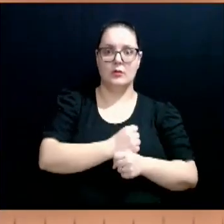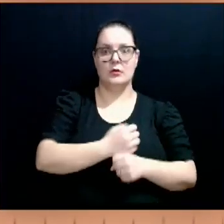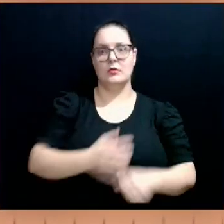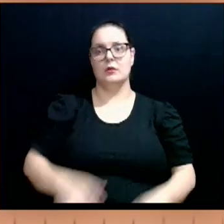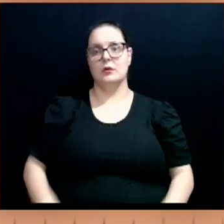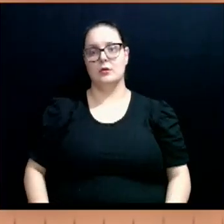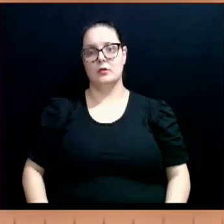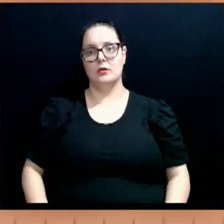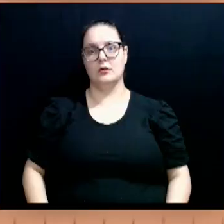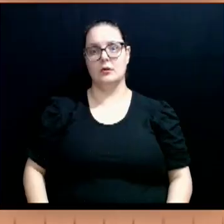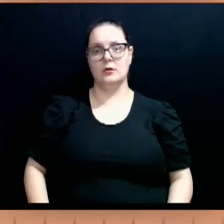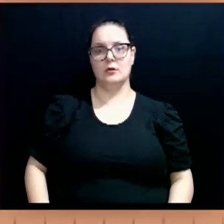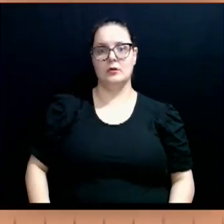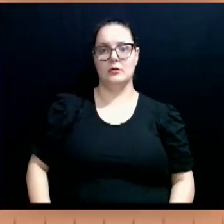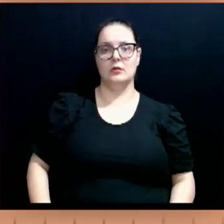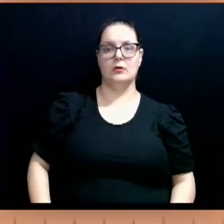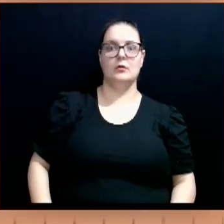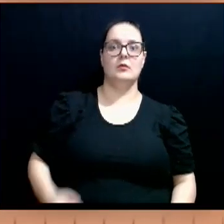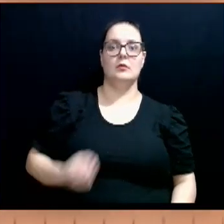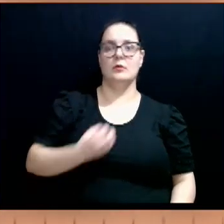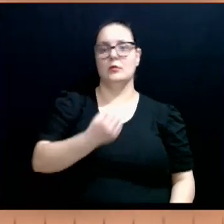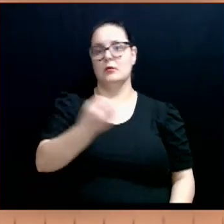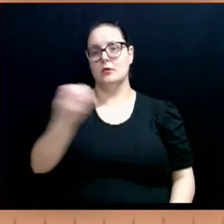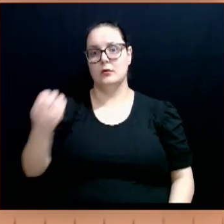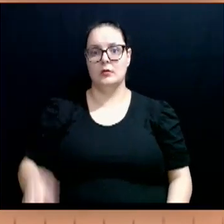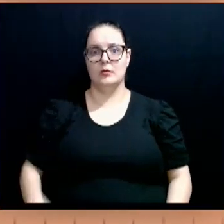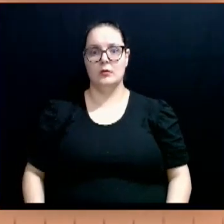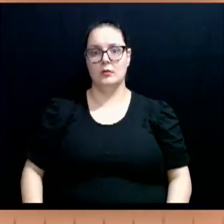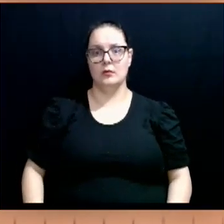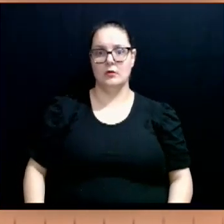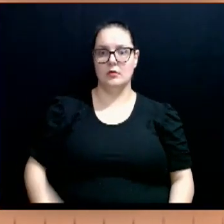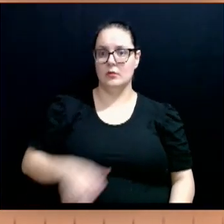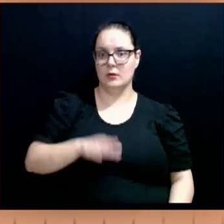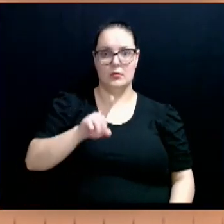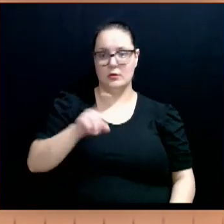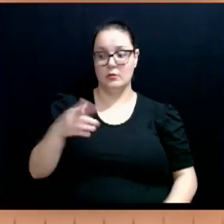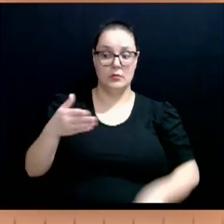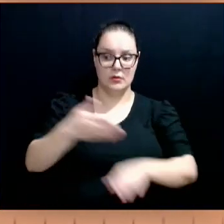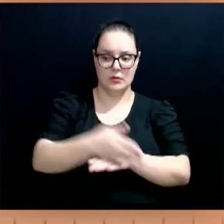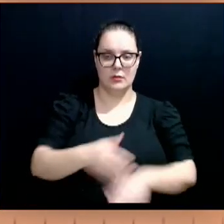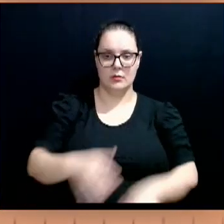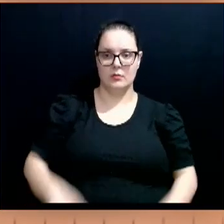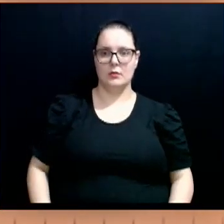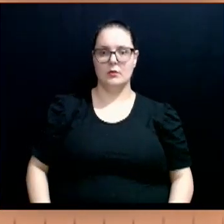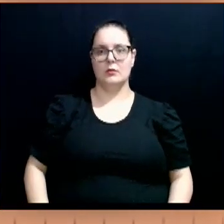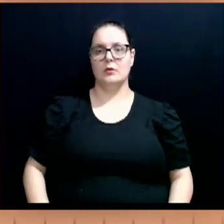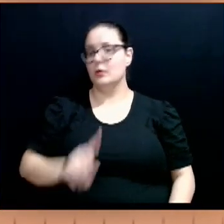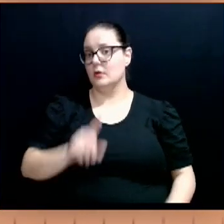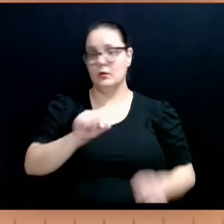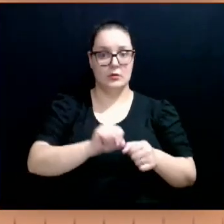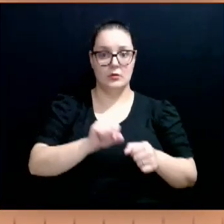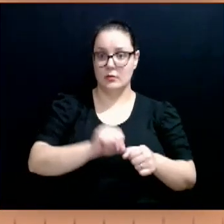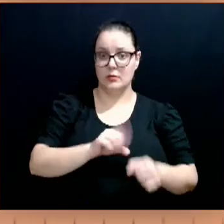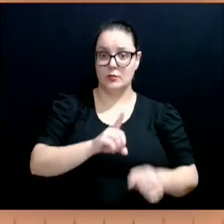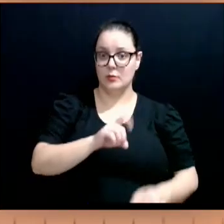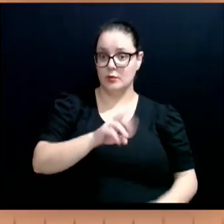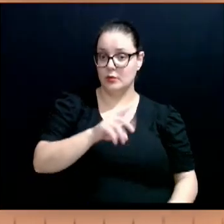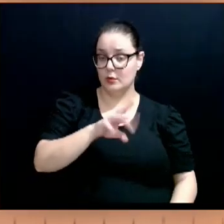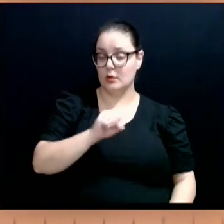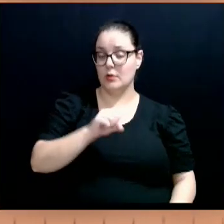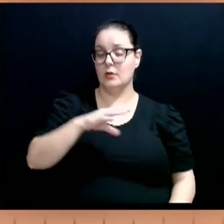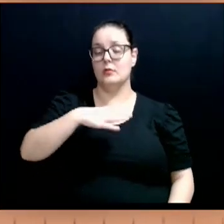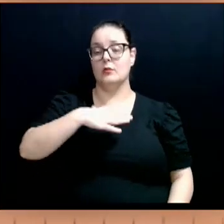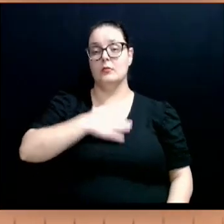dando umas voltas aí de carro, passamos aí em Dourados. Só passamos, nem entramos. Eu não fiz por Dourados, minha cidade, mas agora eu tenho que